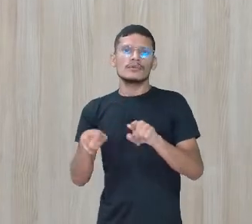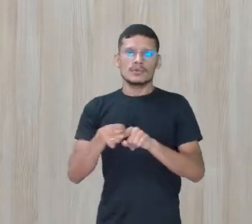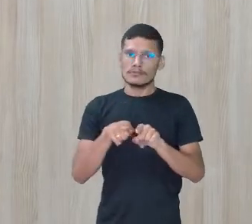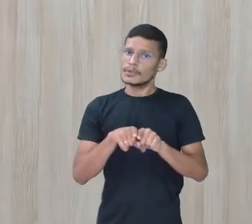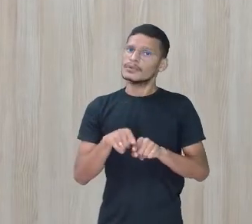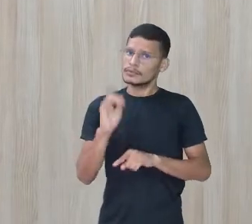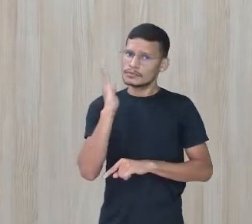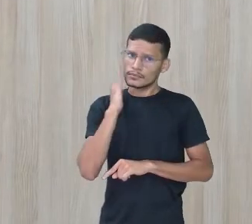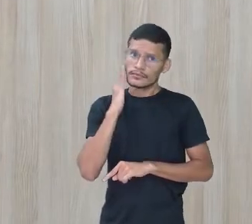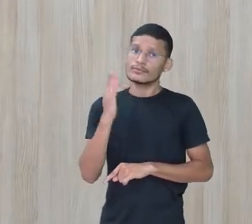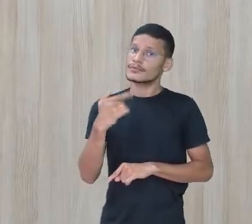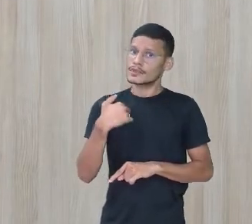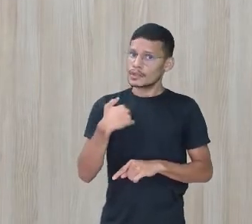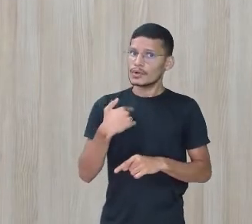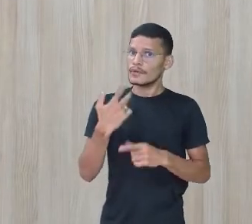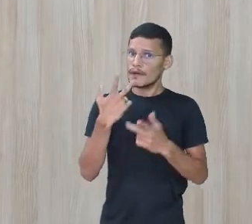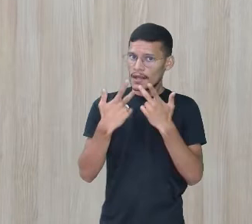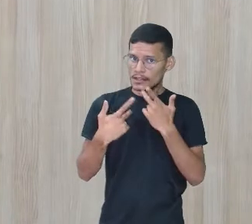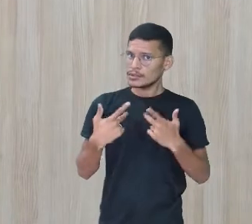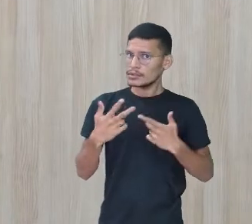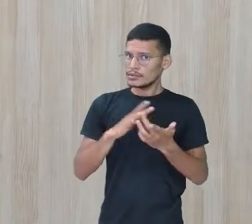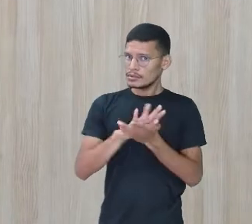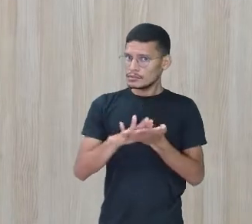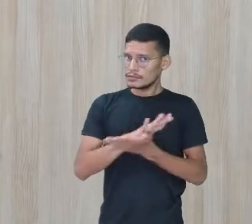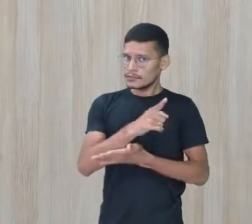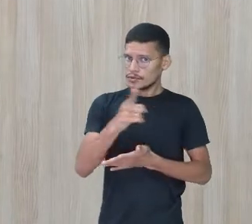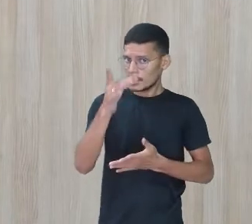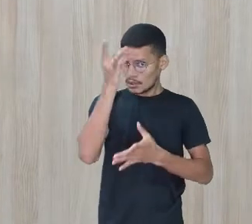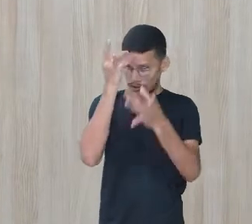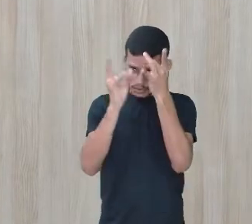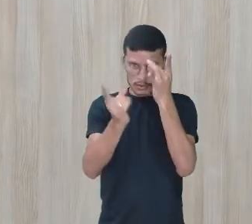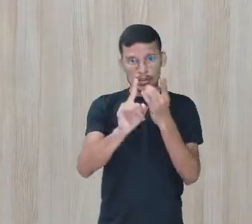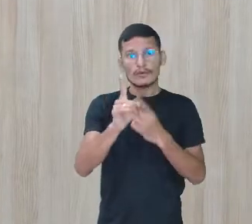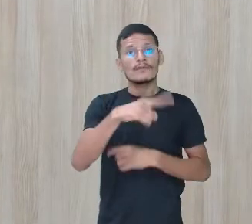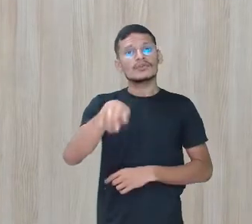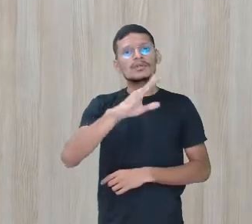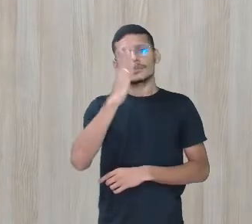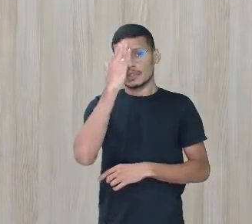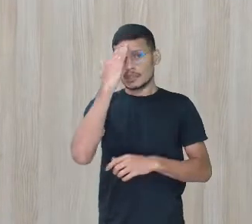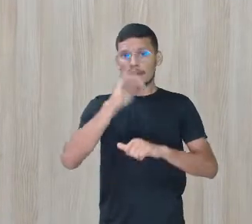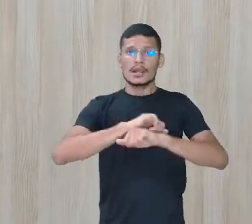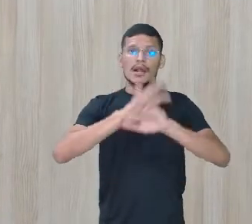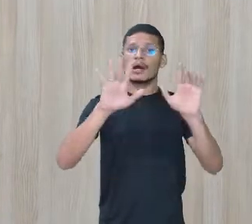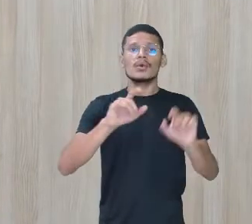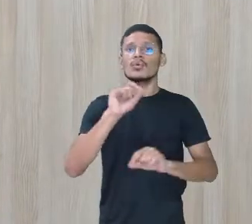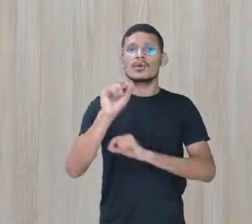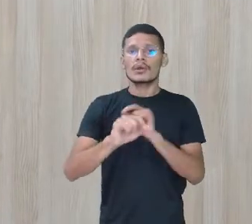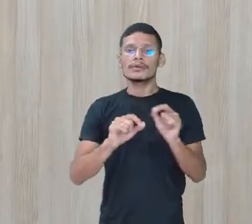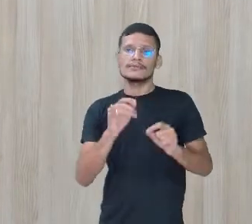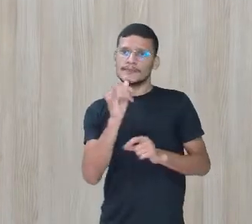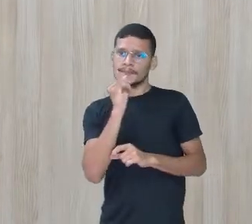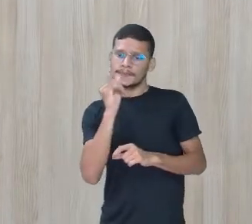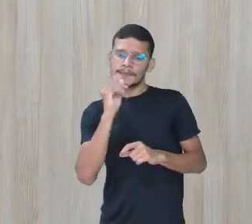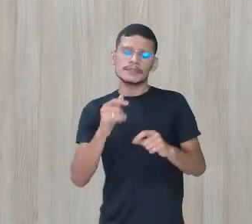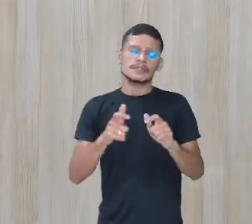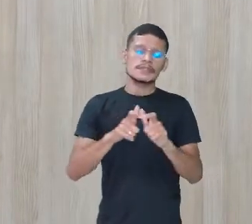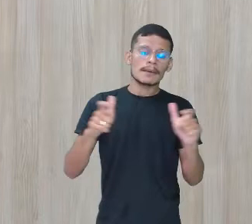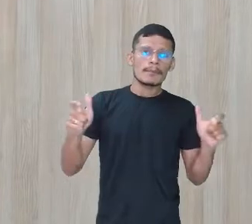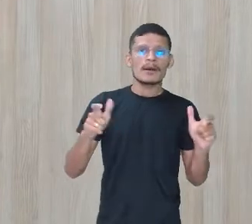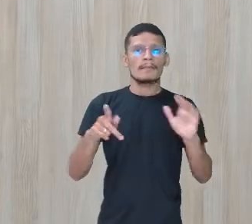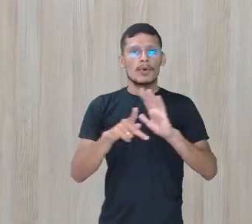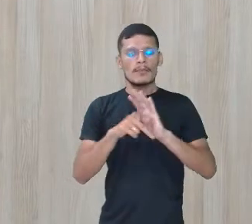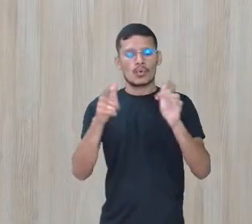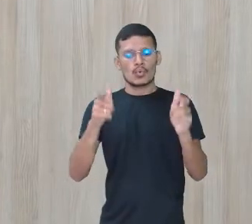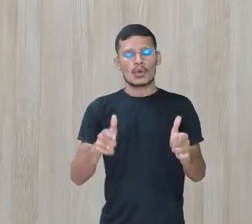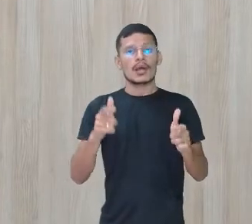precisa, estou colocando aqui para ninguém decorar nada disso, só para a gente entender a dimensão, né, desse patrimônio, desses lugares de memória, até para